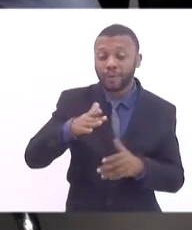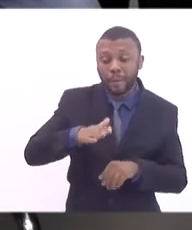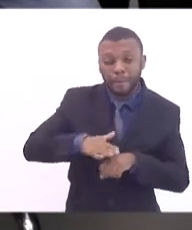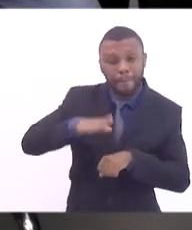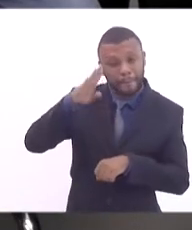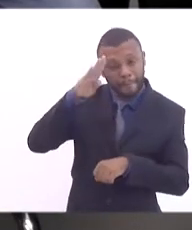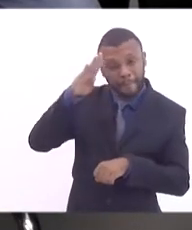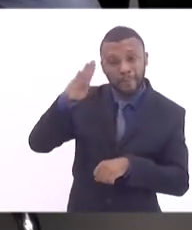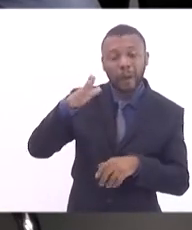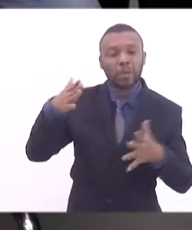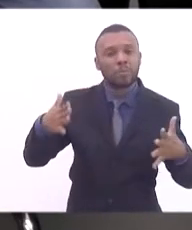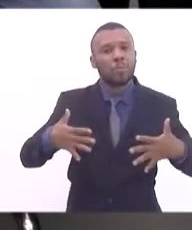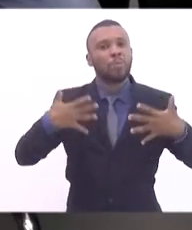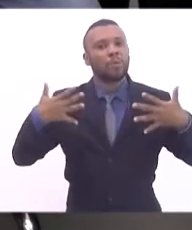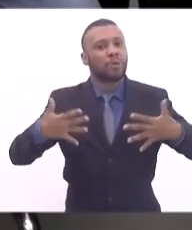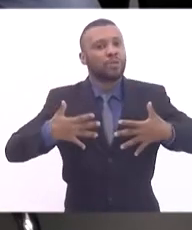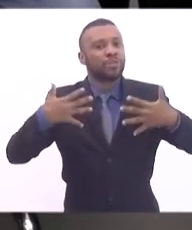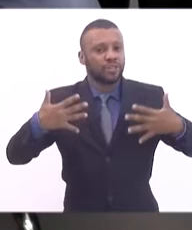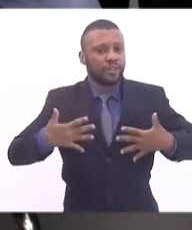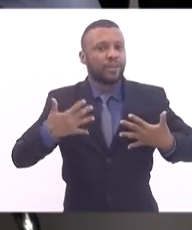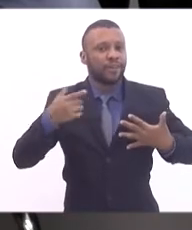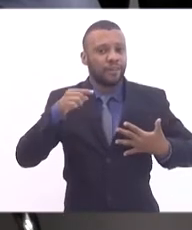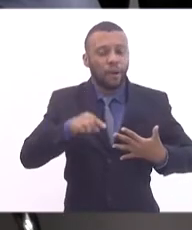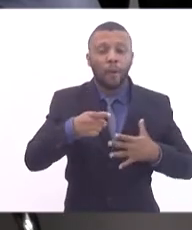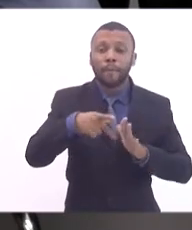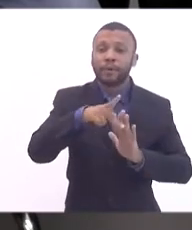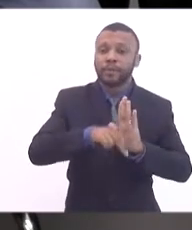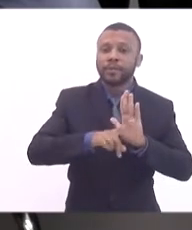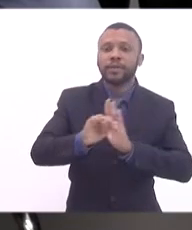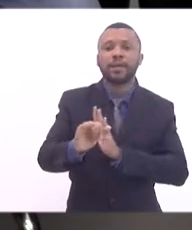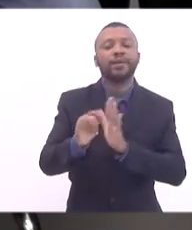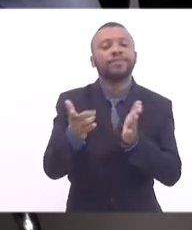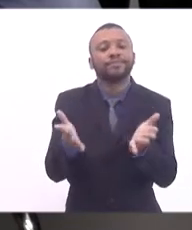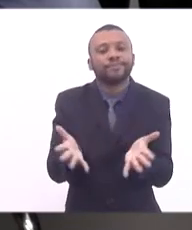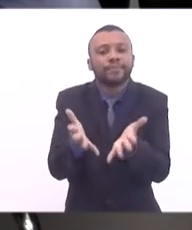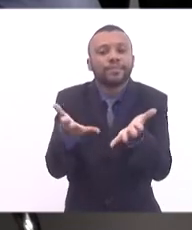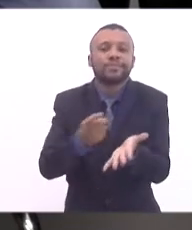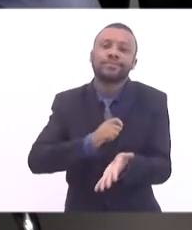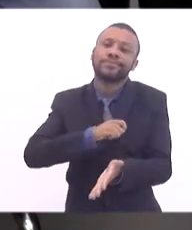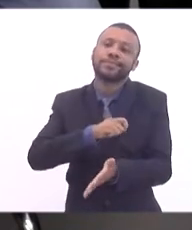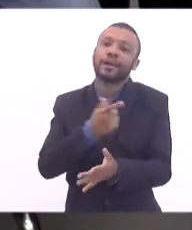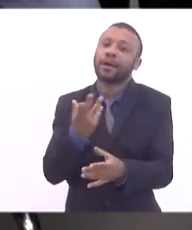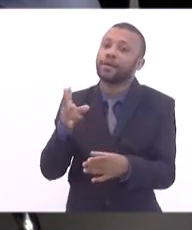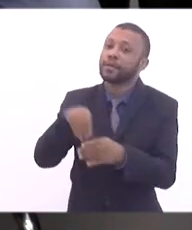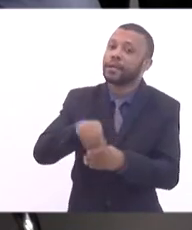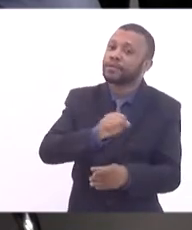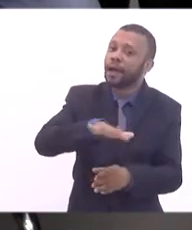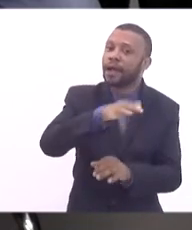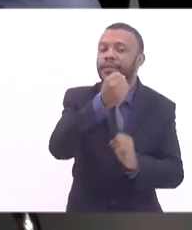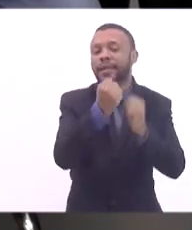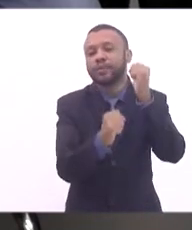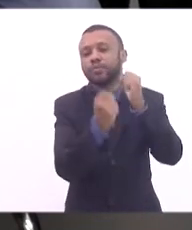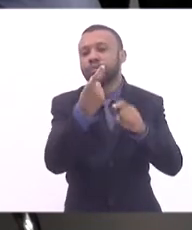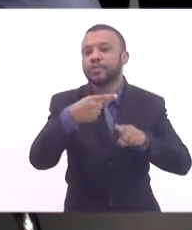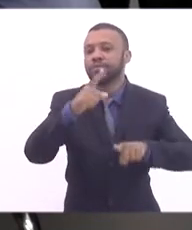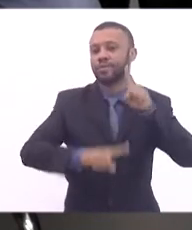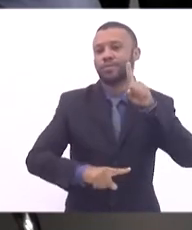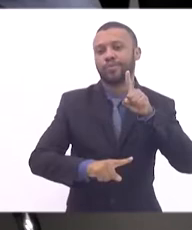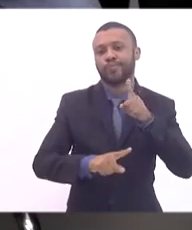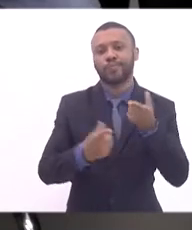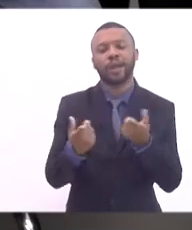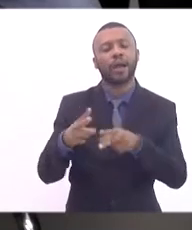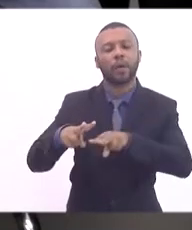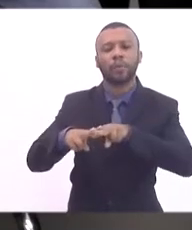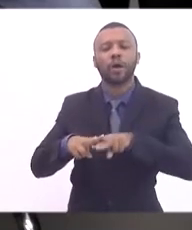é o projeto de lei de incentivo para a indústria de transformação é o fato do Rio de Janeiro